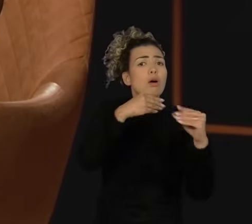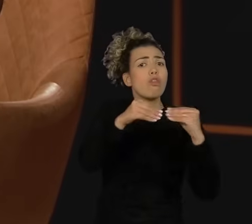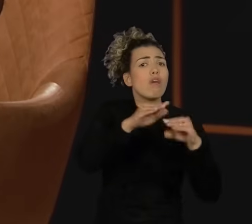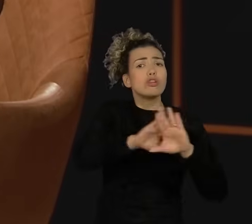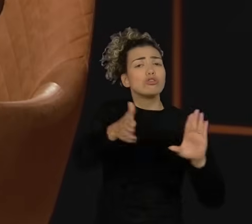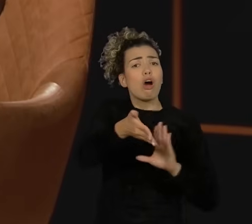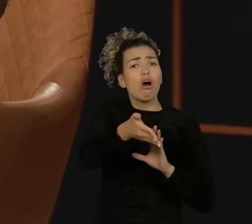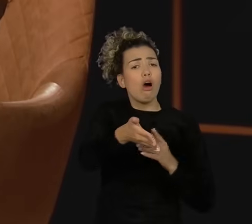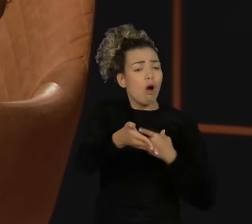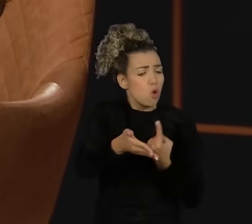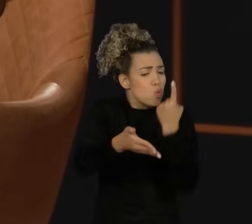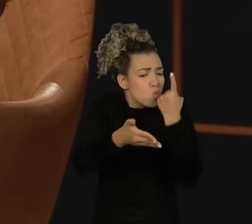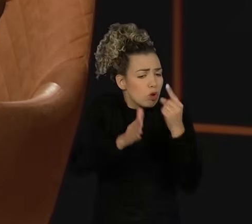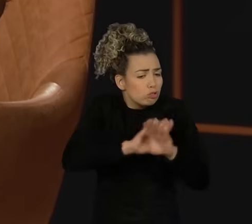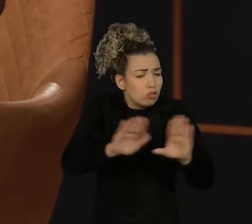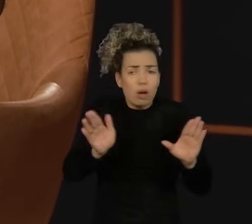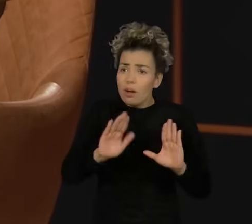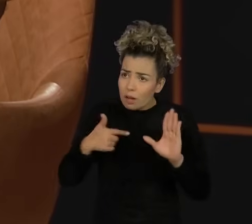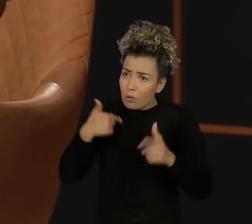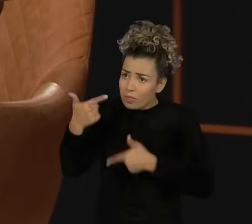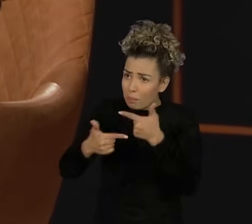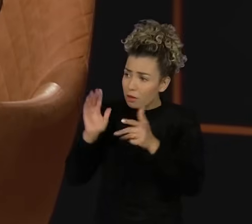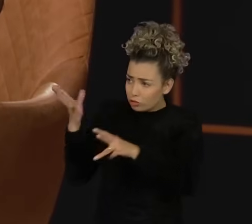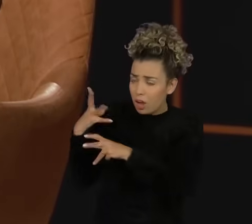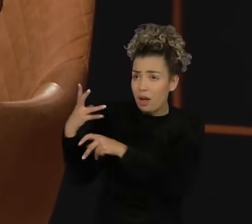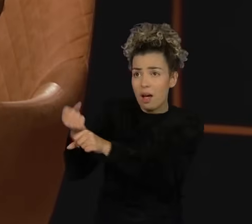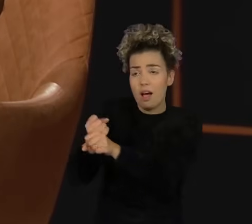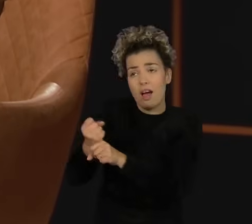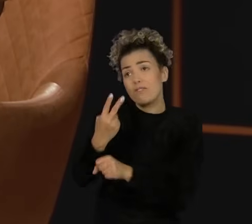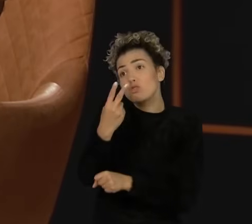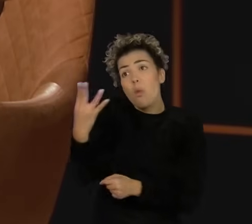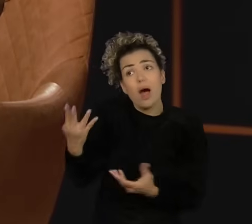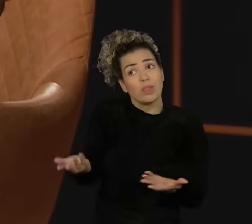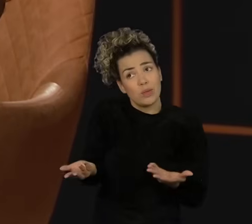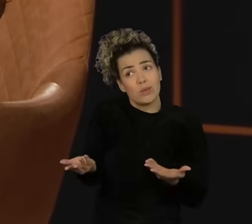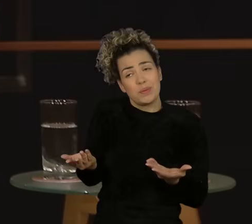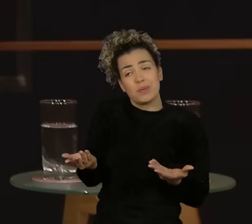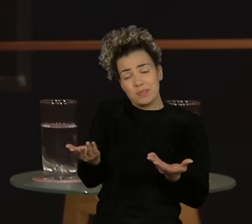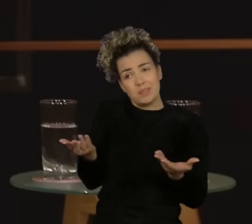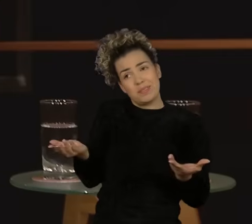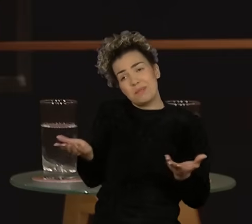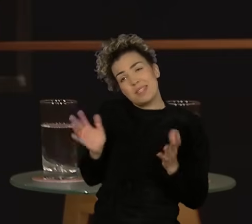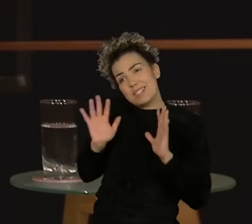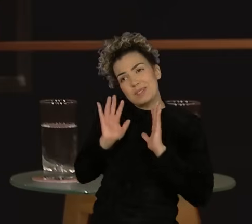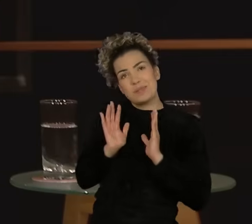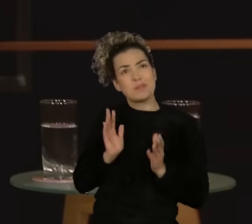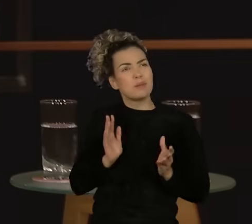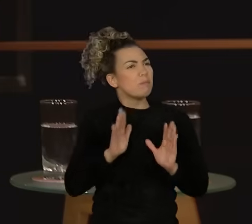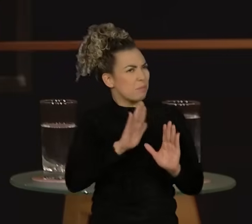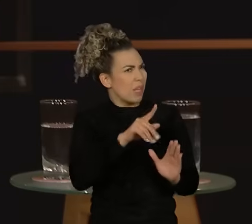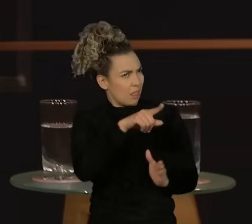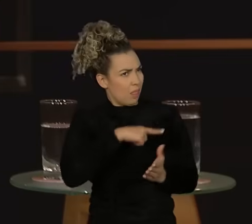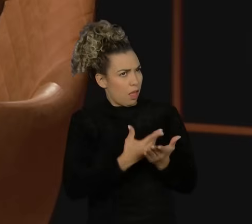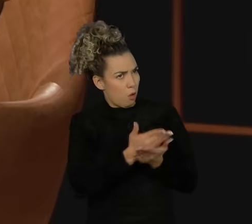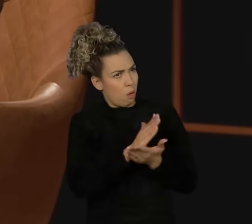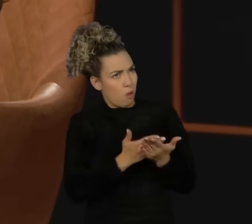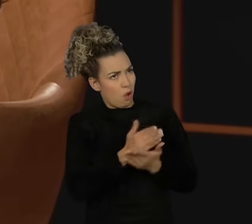E eu trabalho ininterruptamente há 24 anos, mas assim, é isso. Até que Foi ponto tão marcante. isso te perturba, isso te